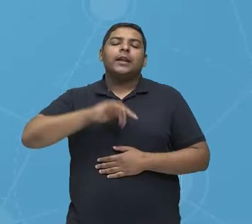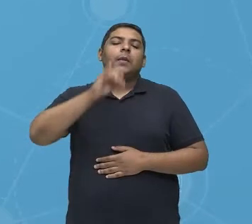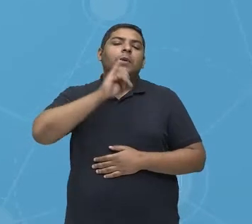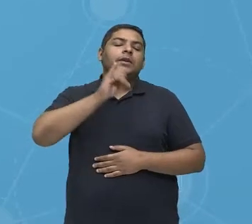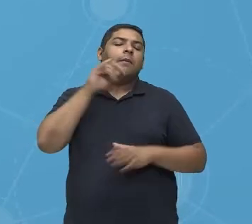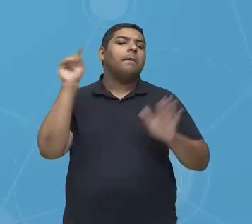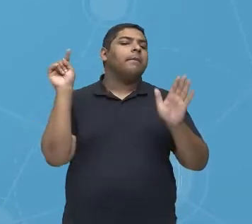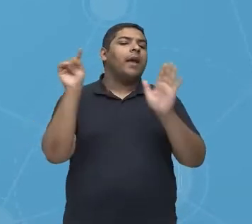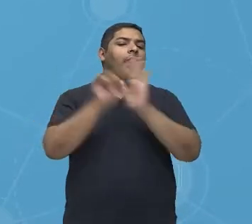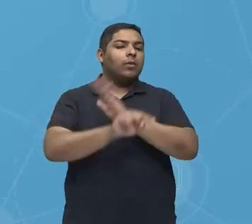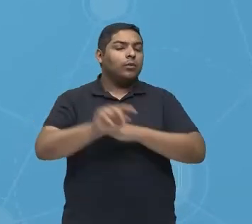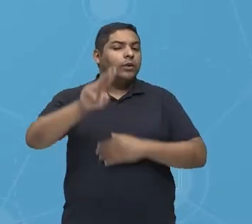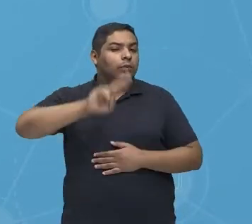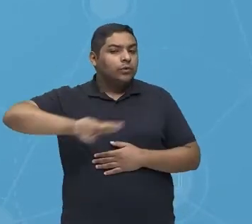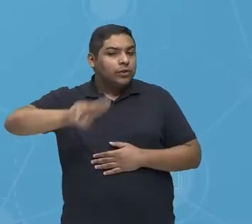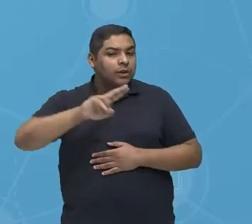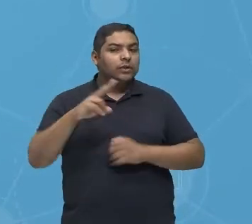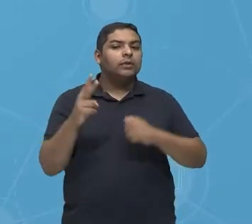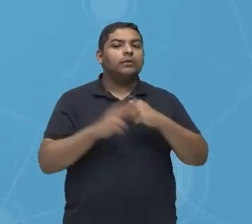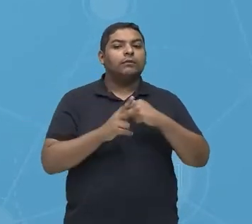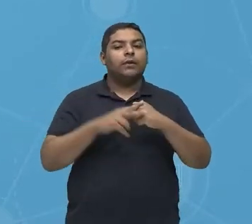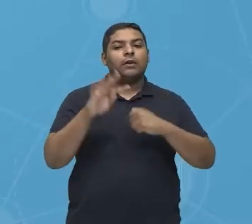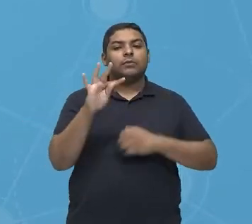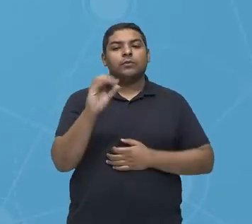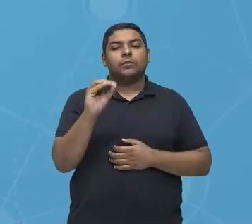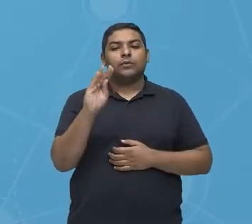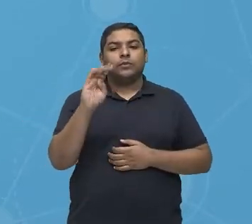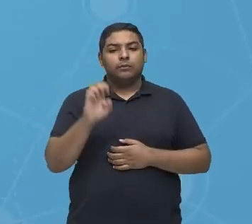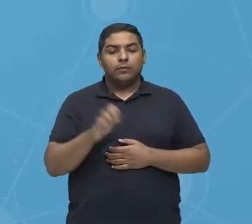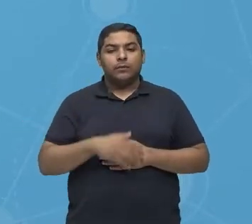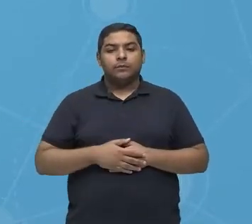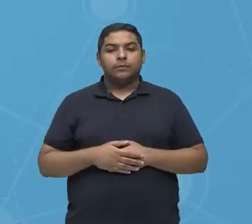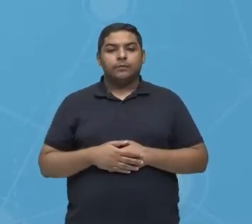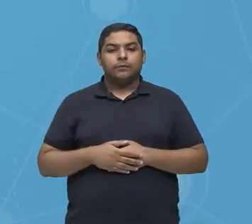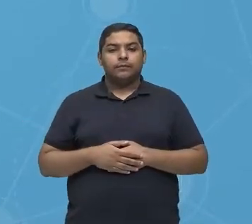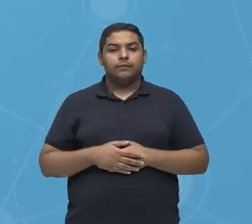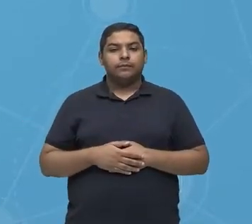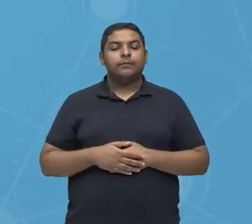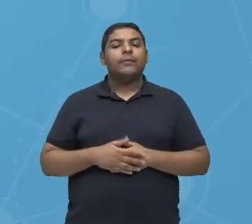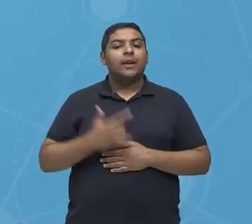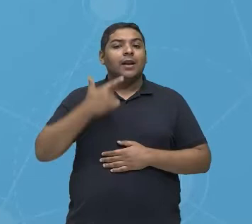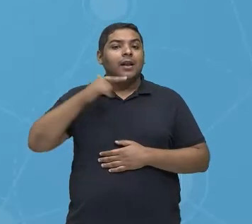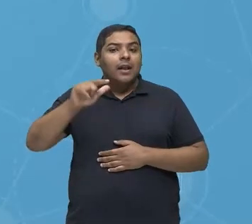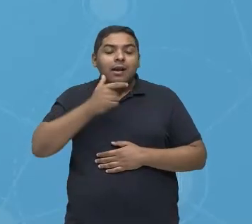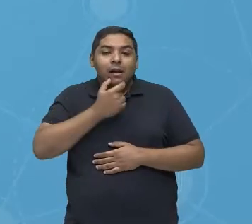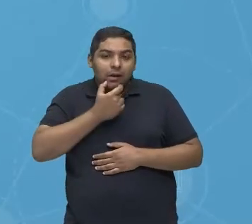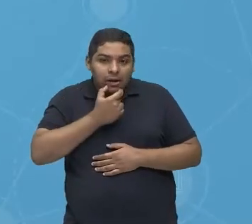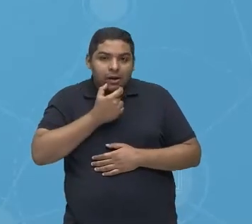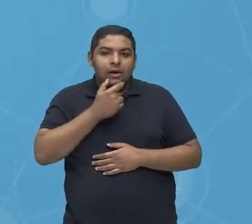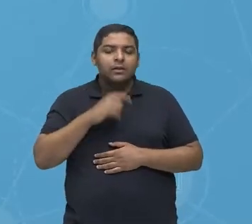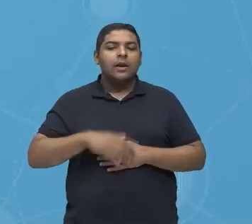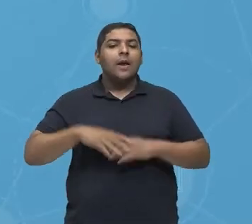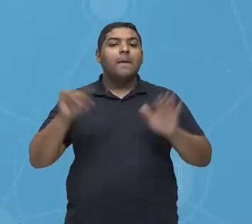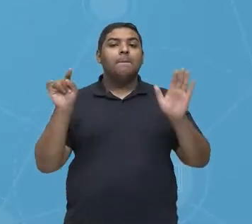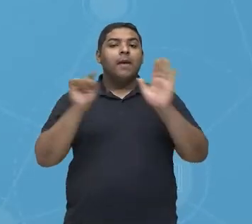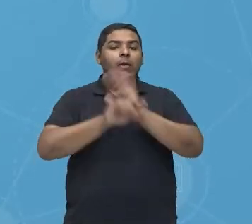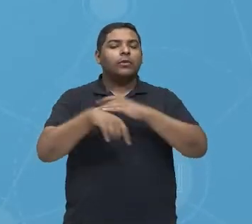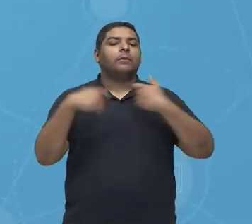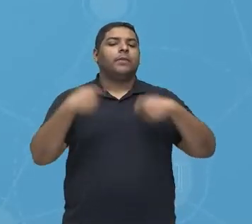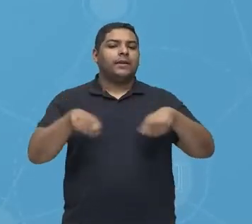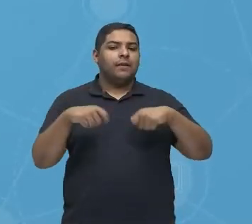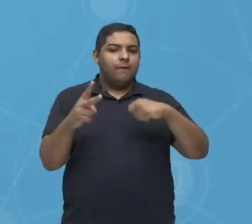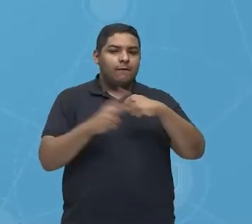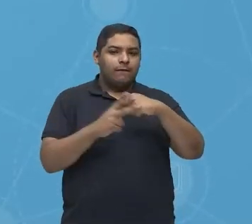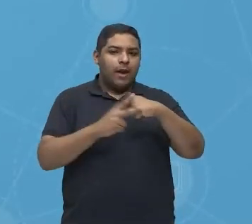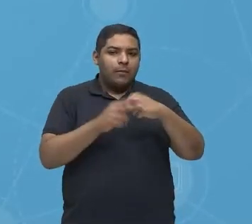be. Como vocês sabem, a regra geral define que em língua inglesa as perguntas devem ser iniciadas com verbo, sempre com